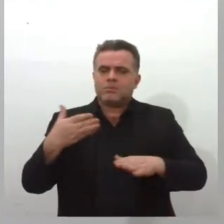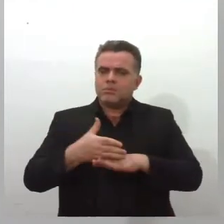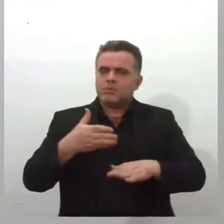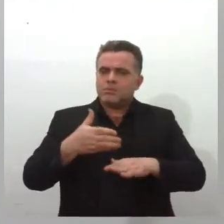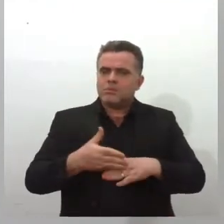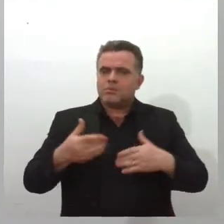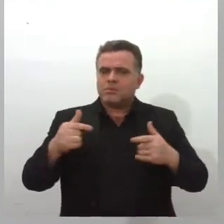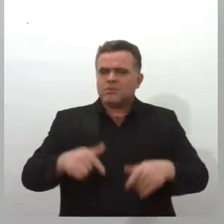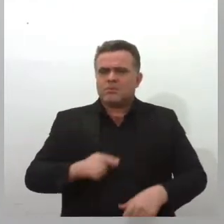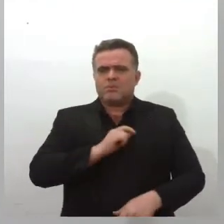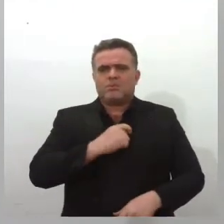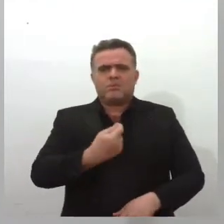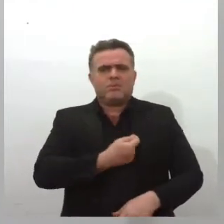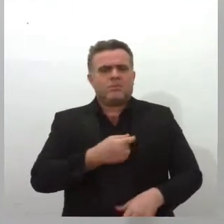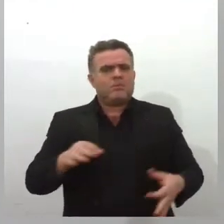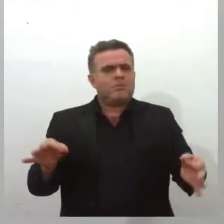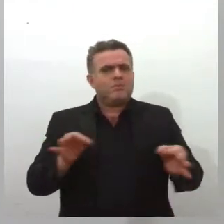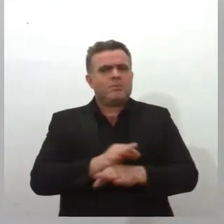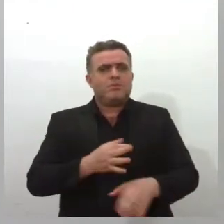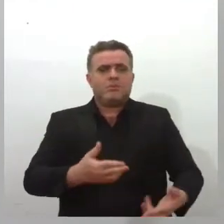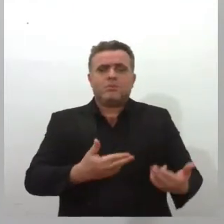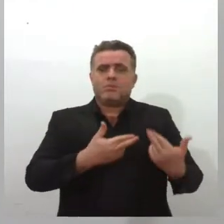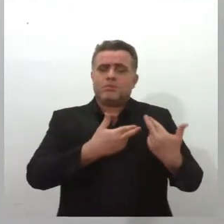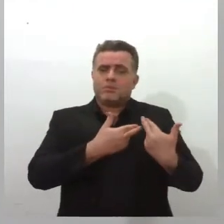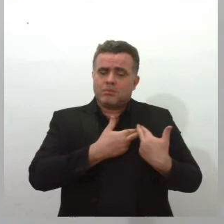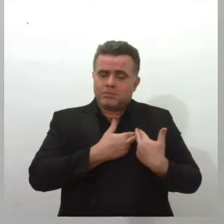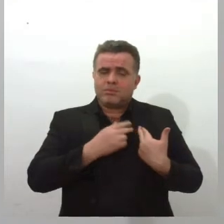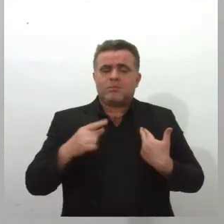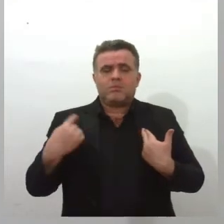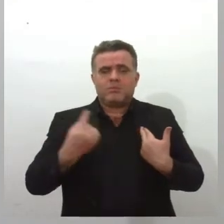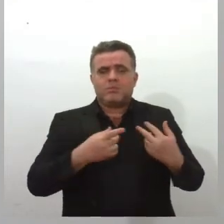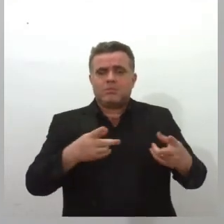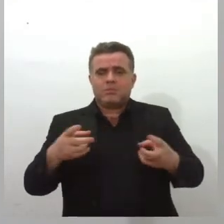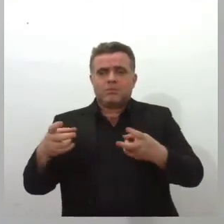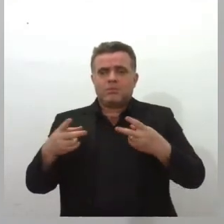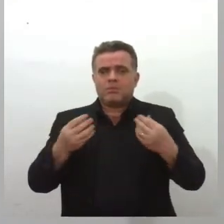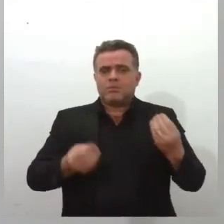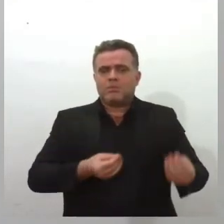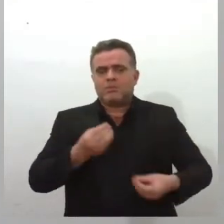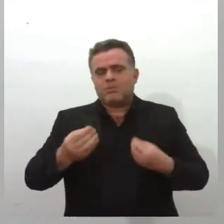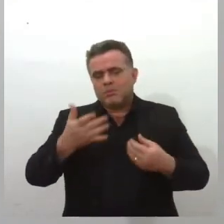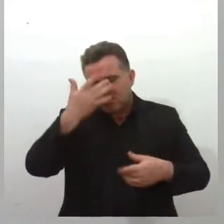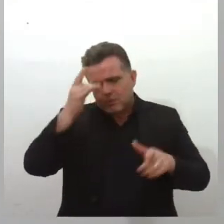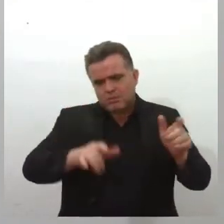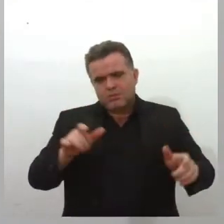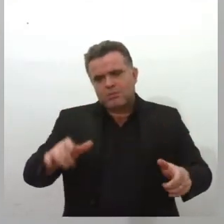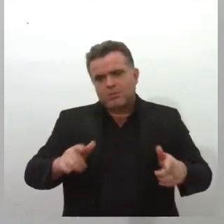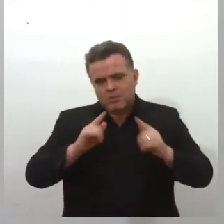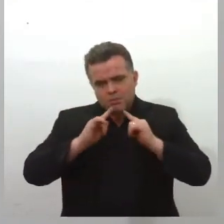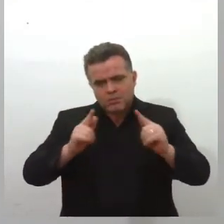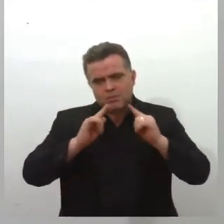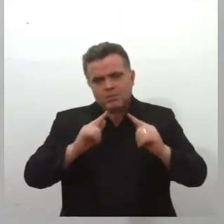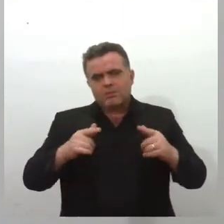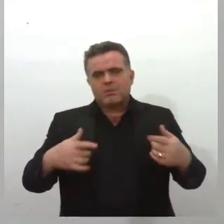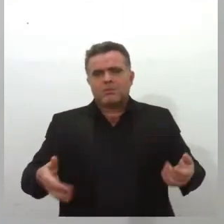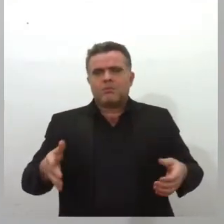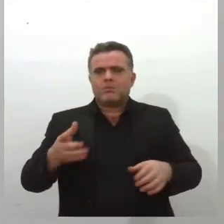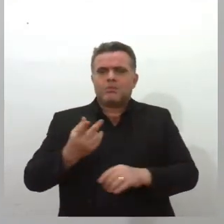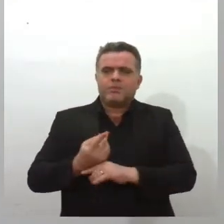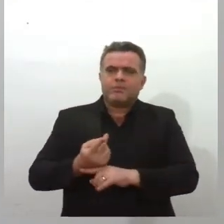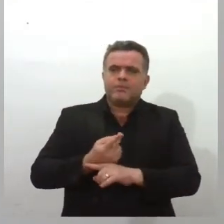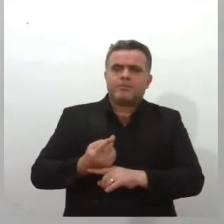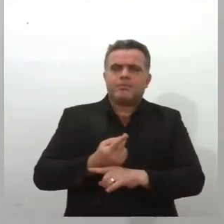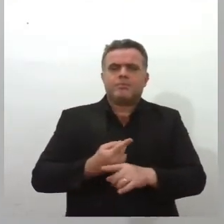que é a delegada responsável pela DEPAMA, e a gente percebe, porque as pessoas têm denunciado, têm procurado informações de